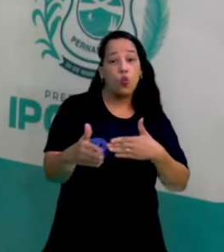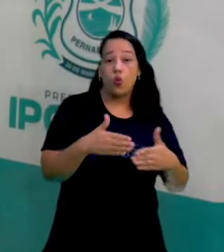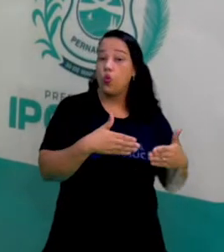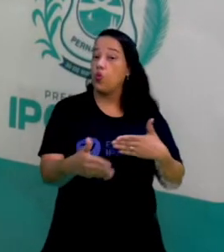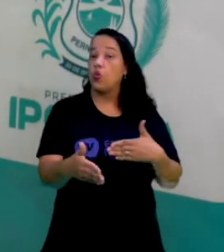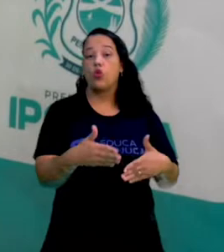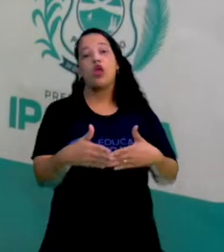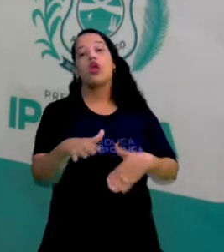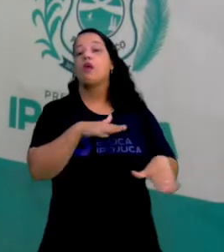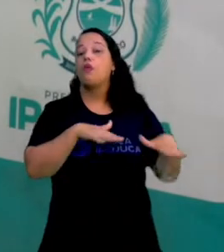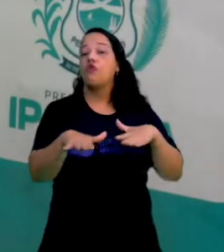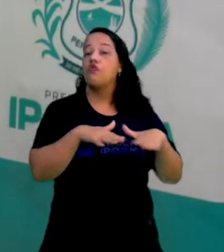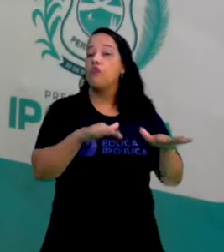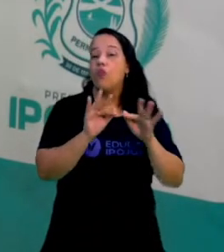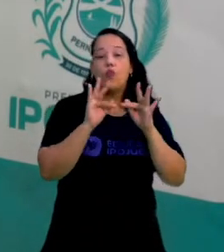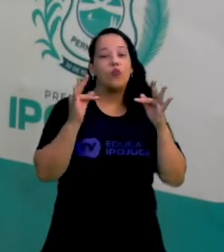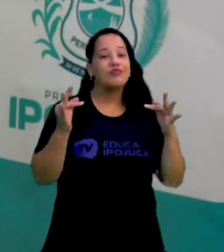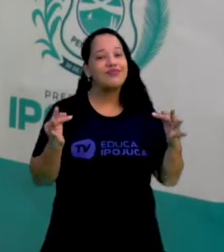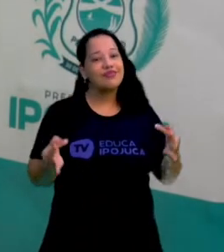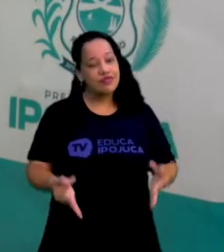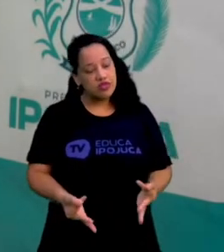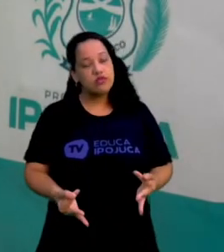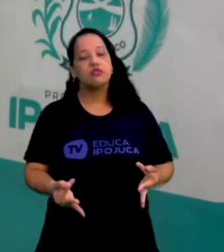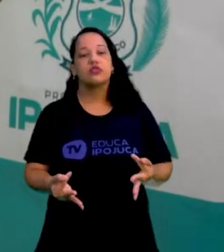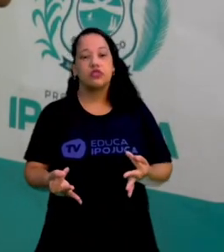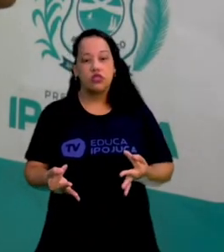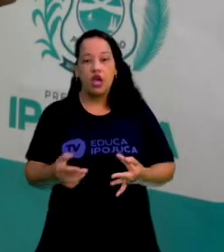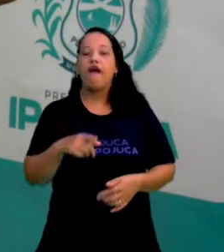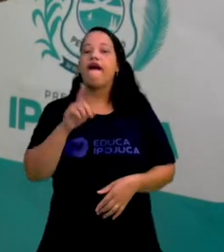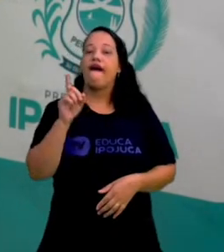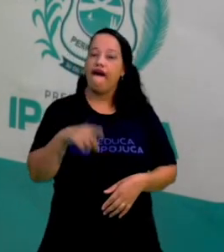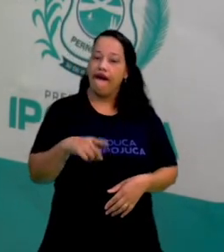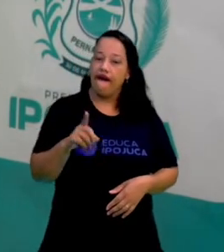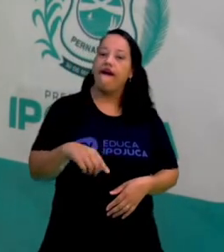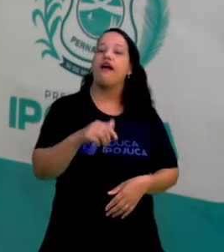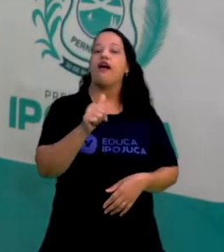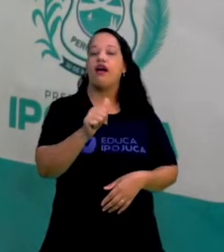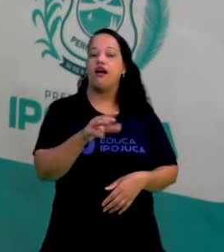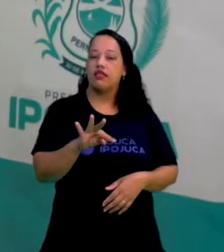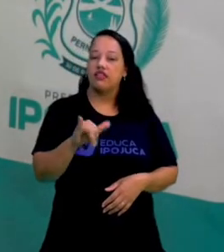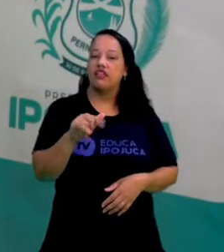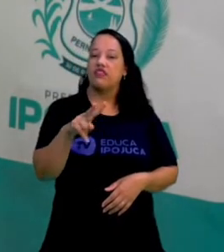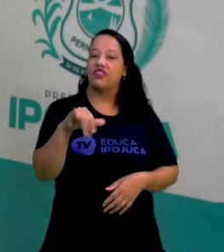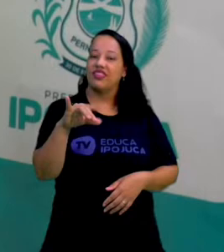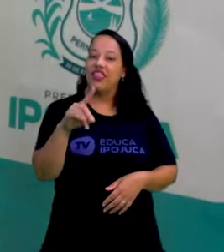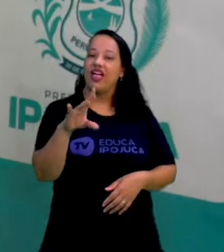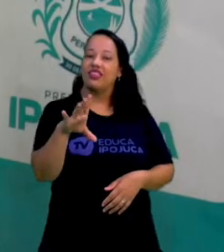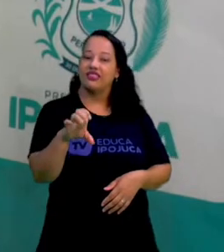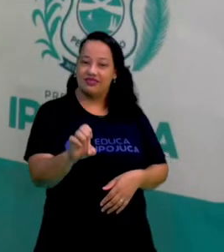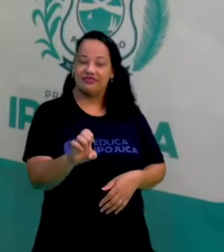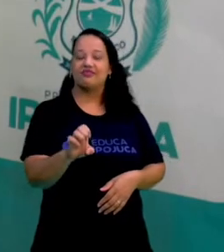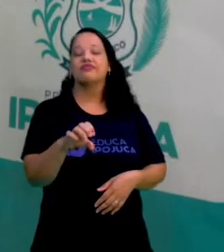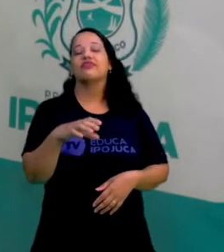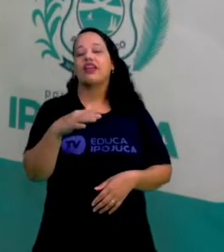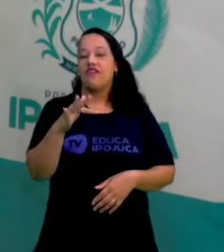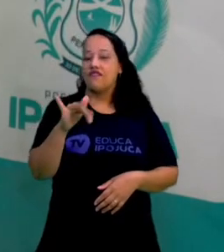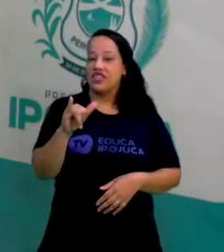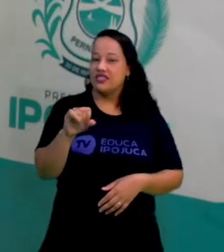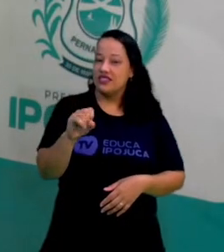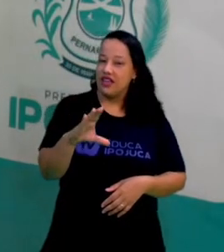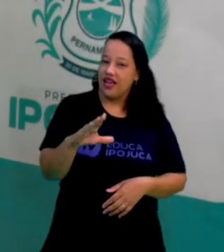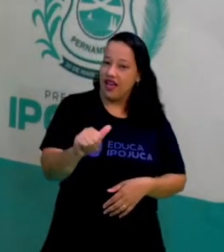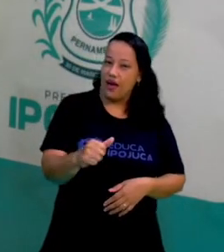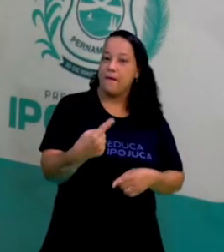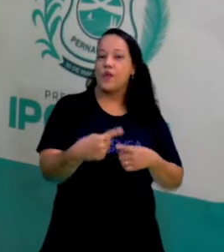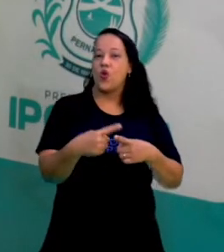esteja fazendo, por mais simples que ela possa parecer, ela é uma atividade física. Por quê? Porque você saiu do estado de